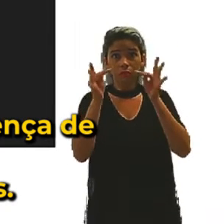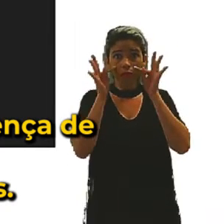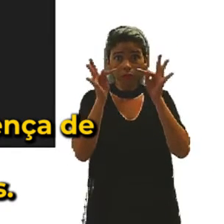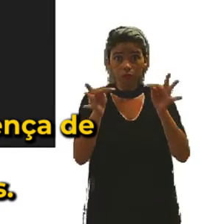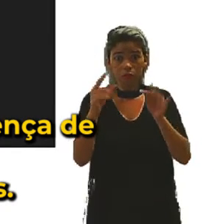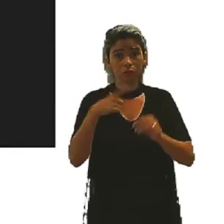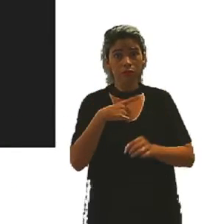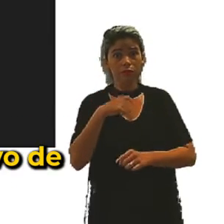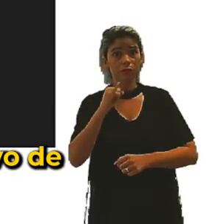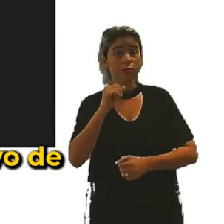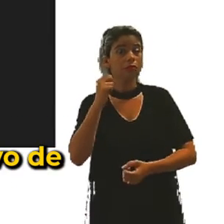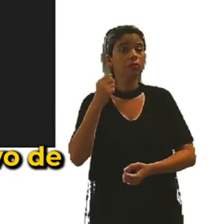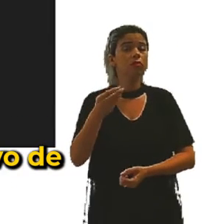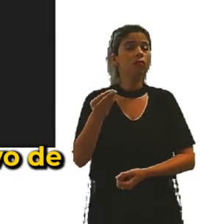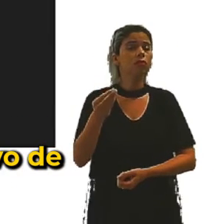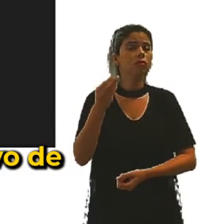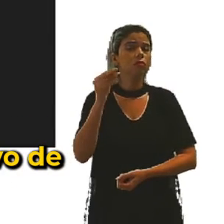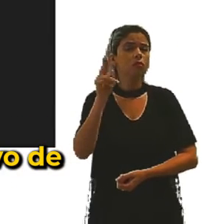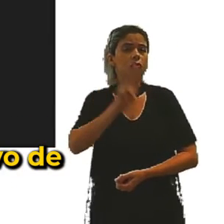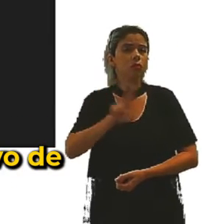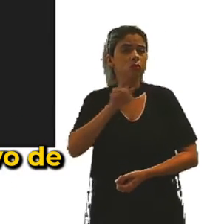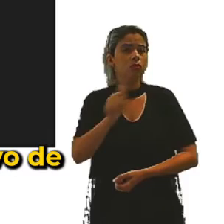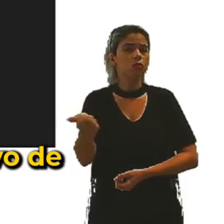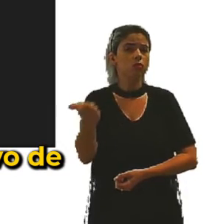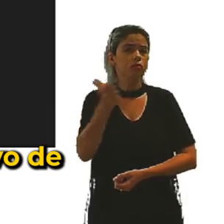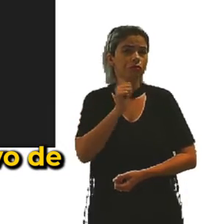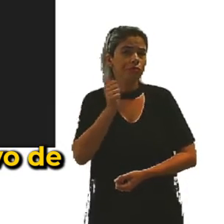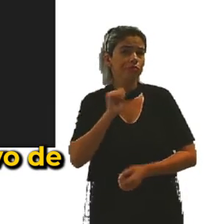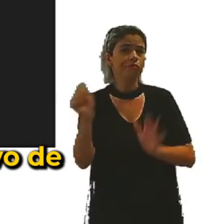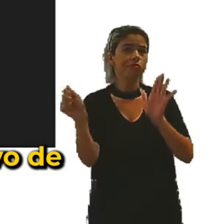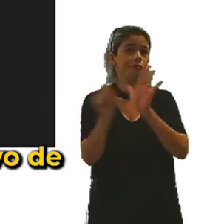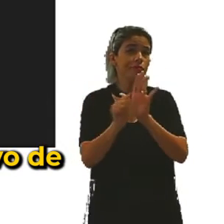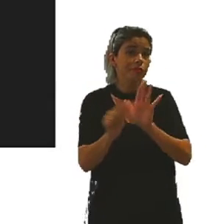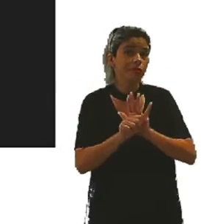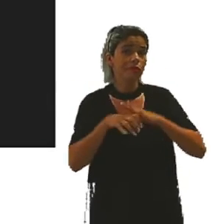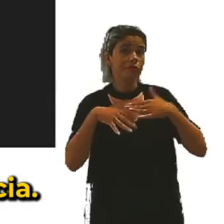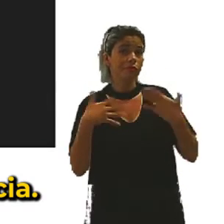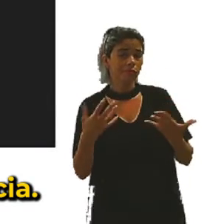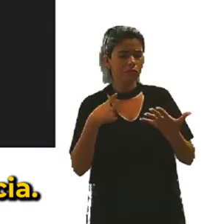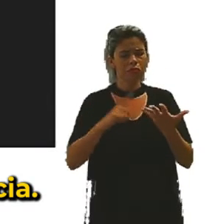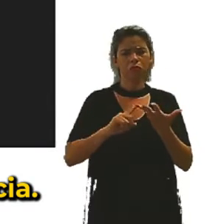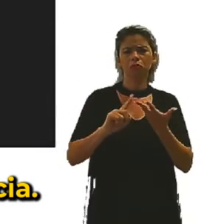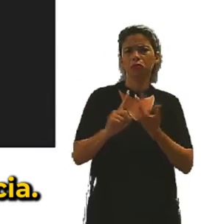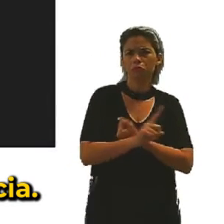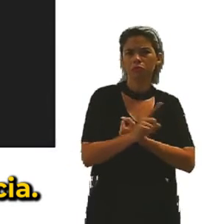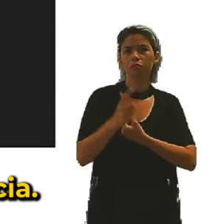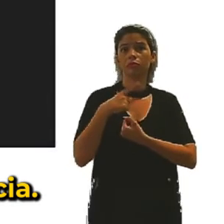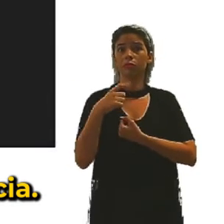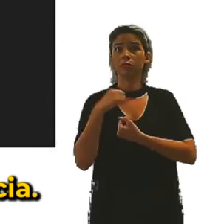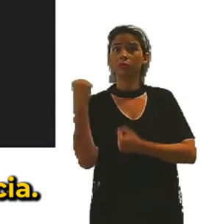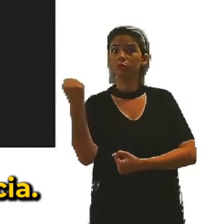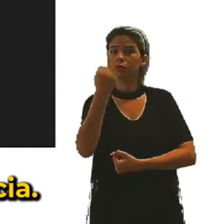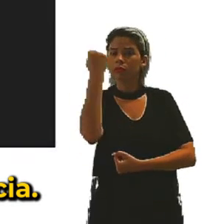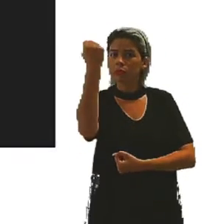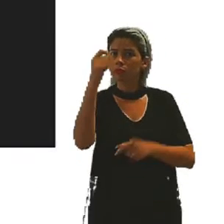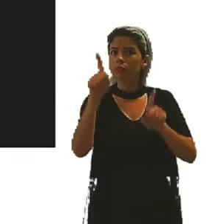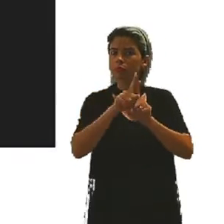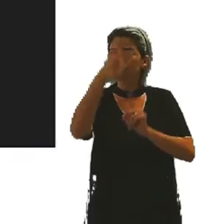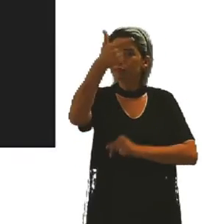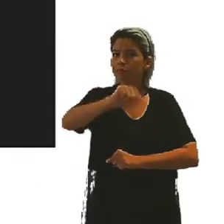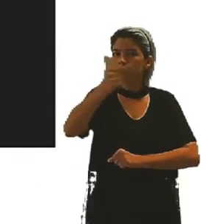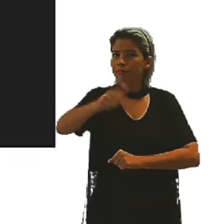de álcool e drogas, escalada da violência como fator preditivo de feminicídio, tanto na intensidade como na